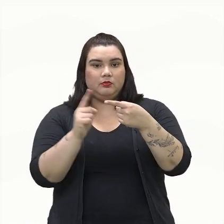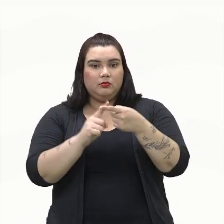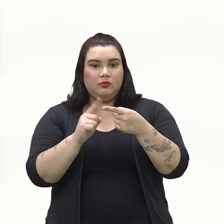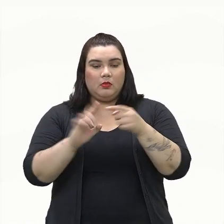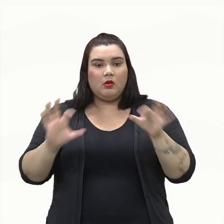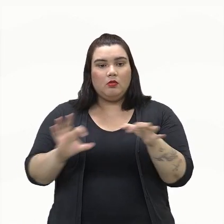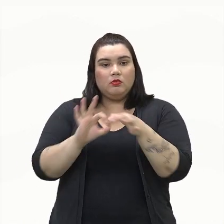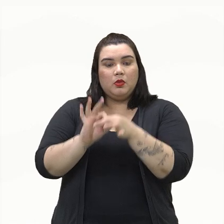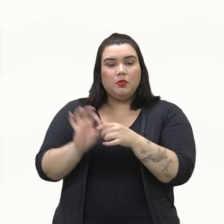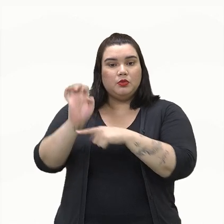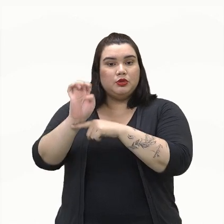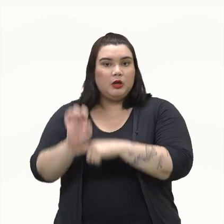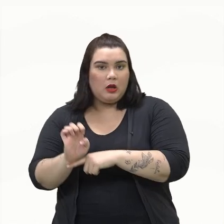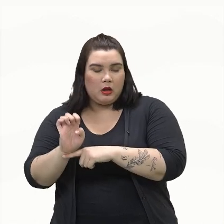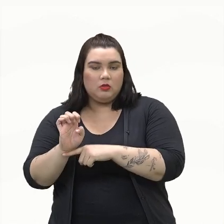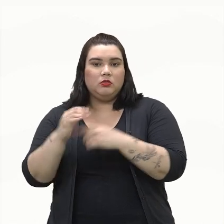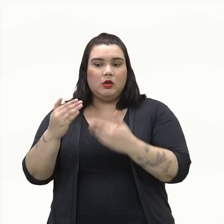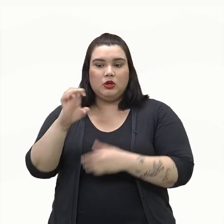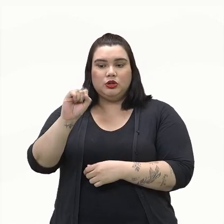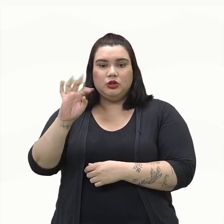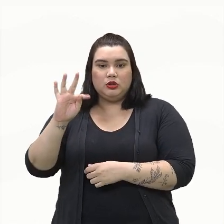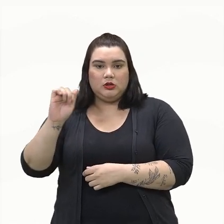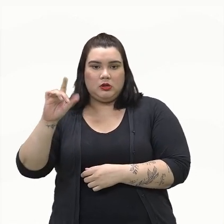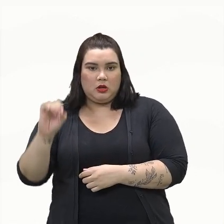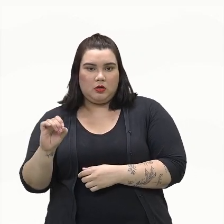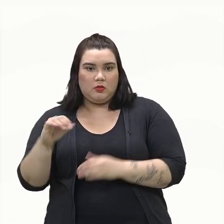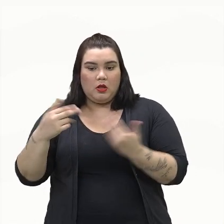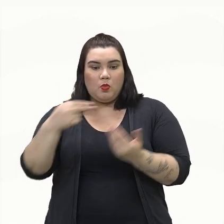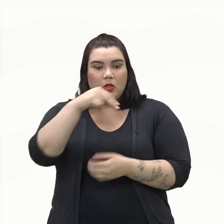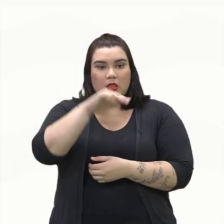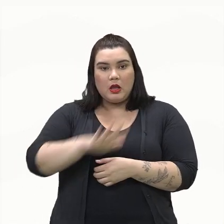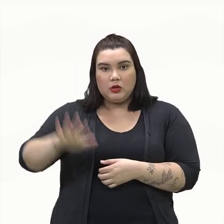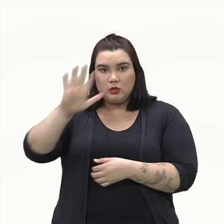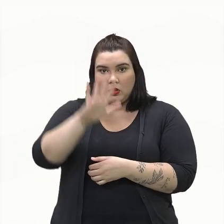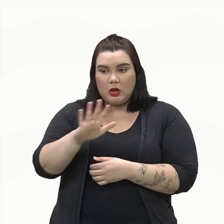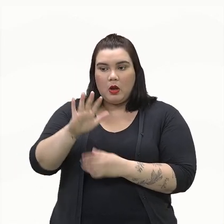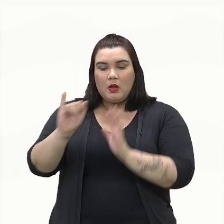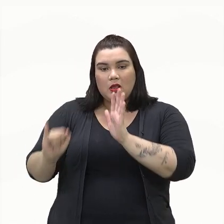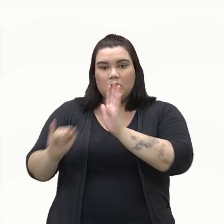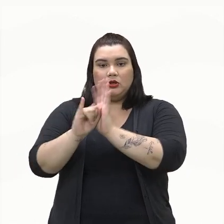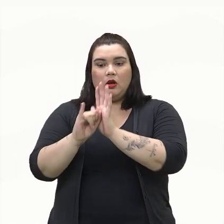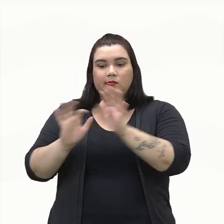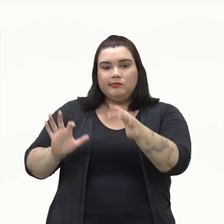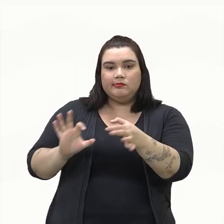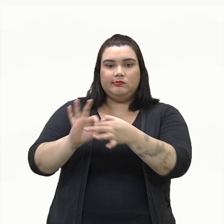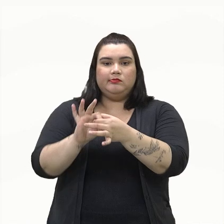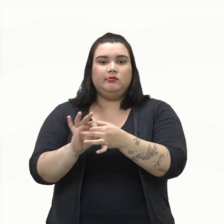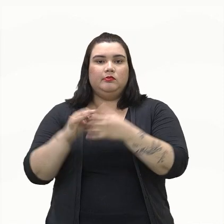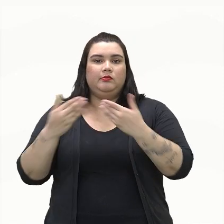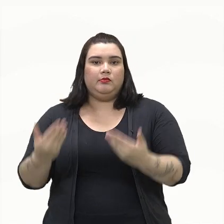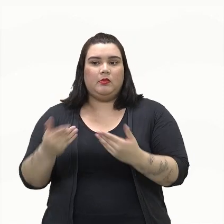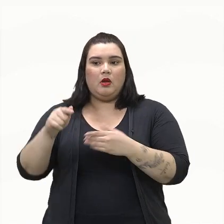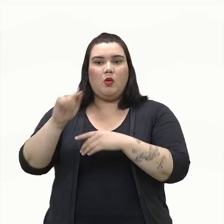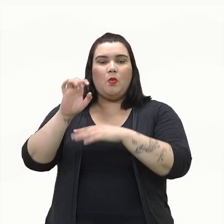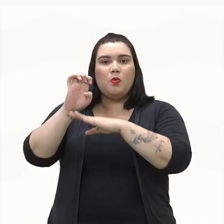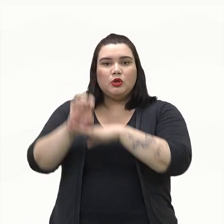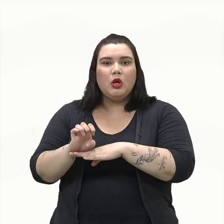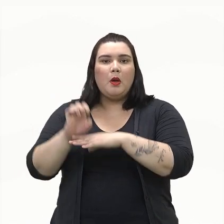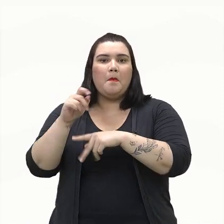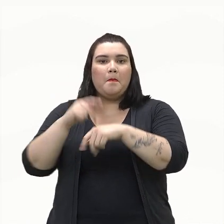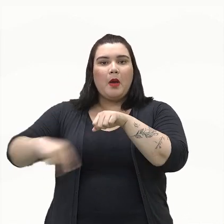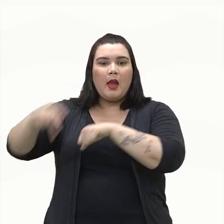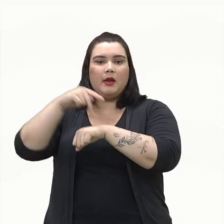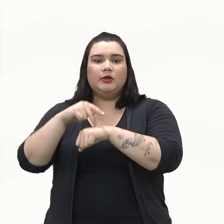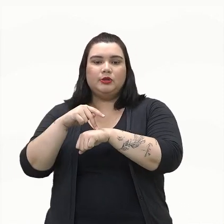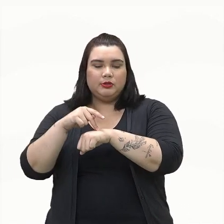com o Estado. Então, a ideia de identidade nacional está sempre associada à questão de um Estado-nação. Existência